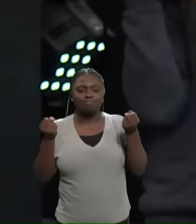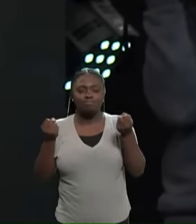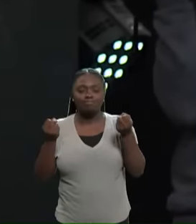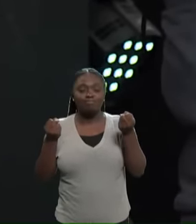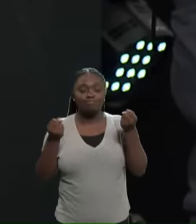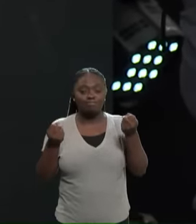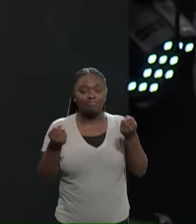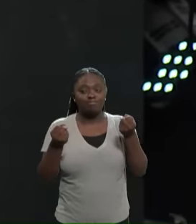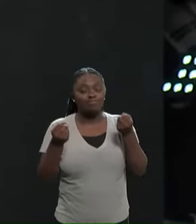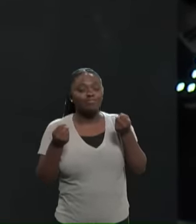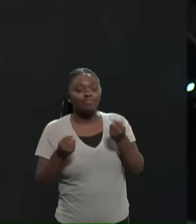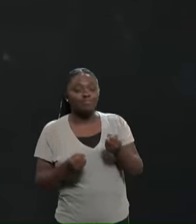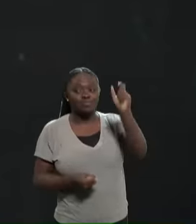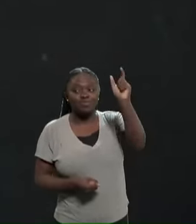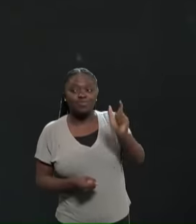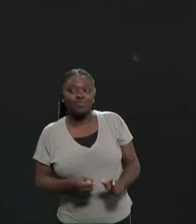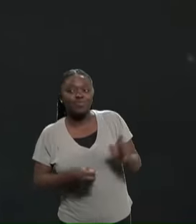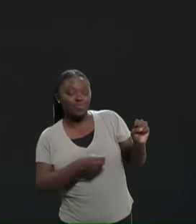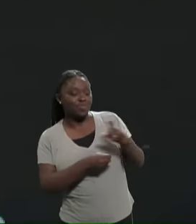E alguém será cheio esta noite.